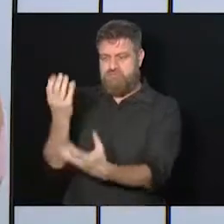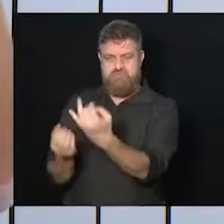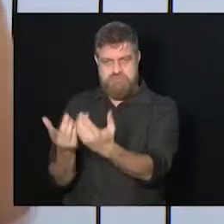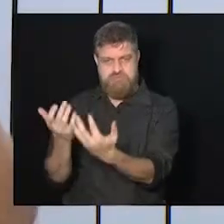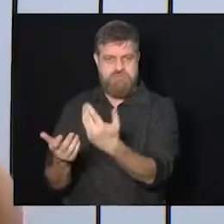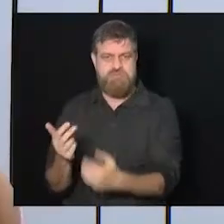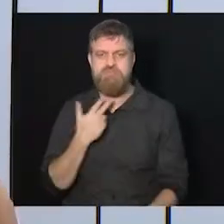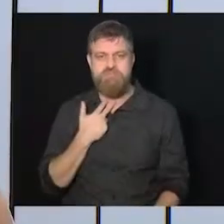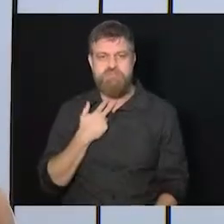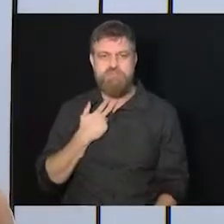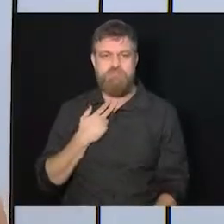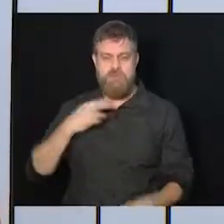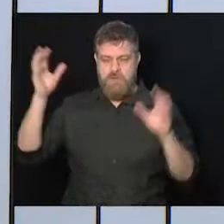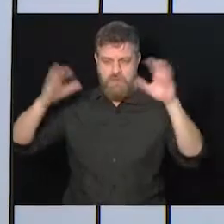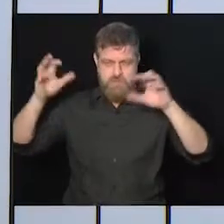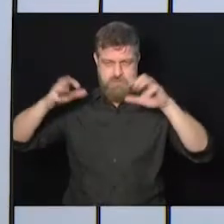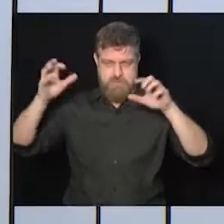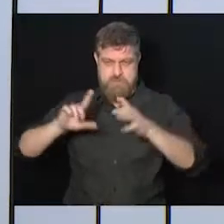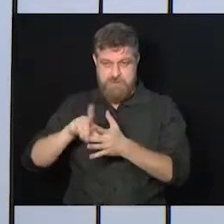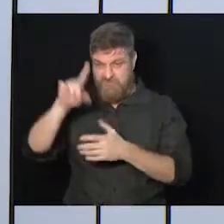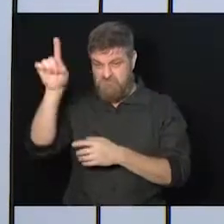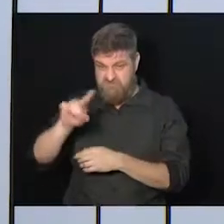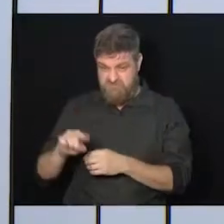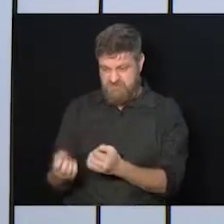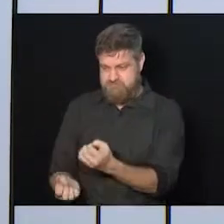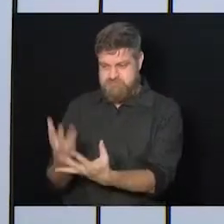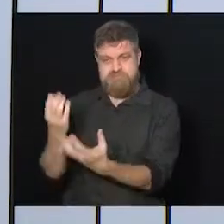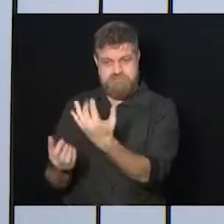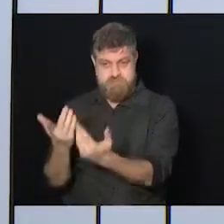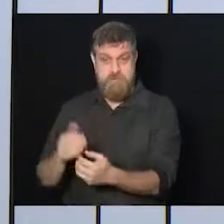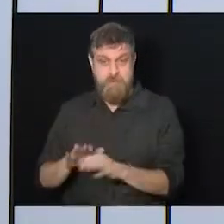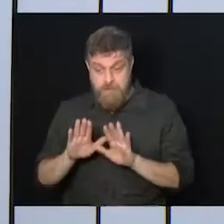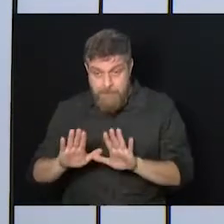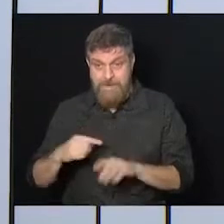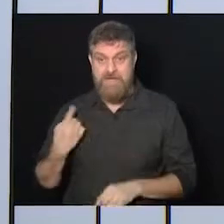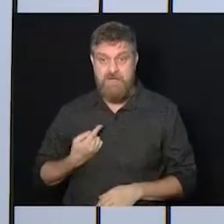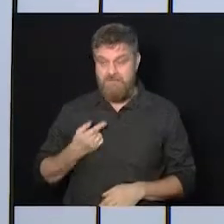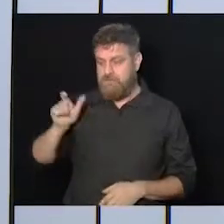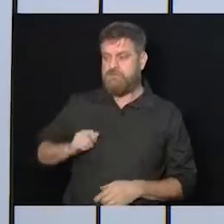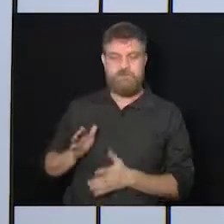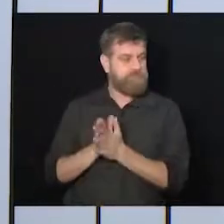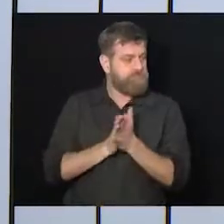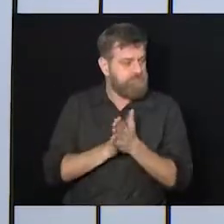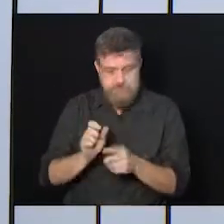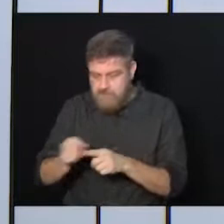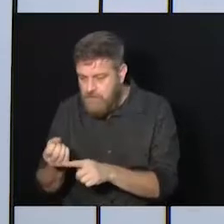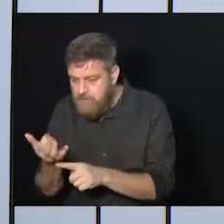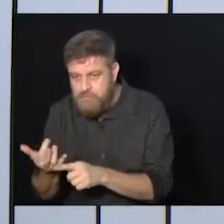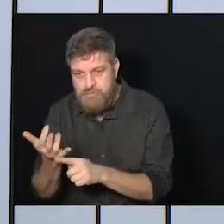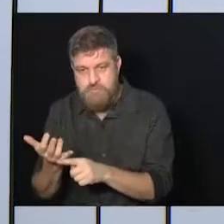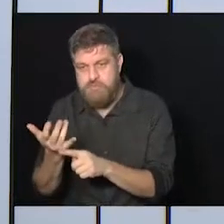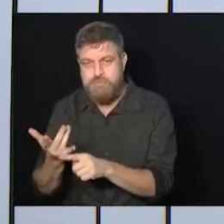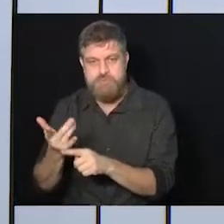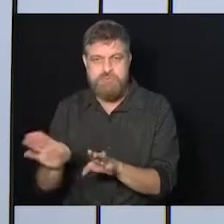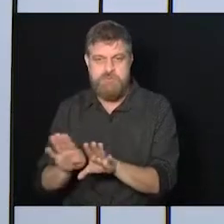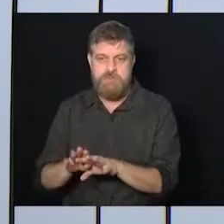uma tempestade. Agora, se você já tem um bioma que favorece isso, e você vai lá e coloca fogo, daí é a